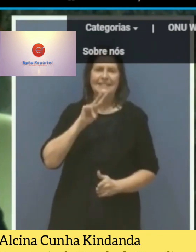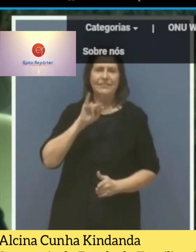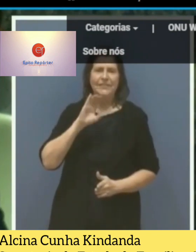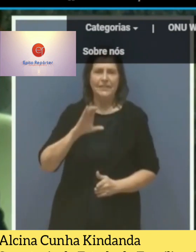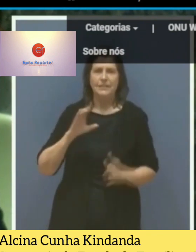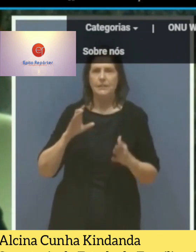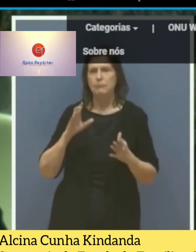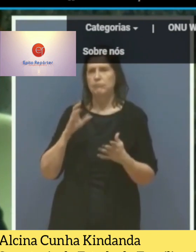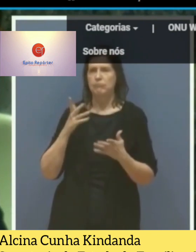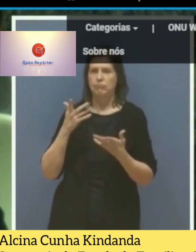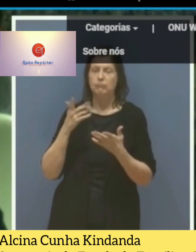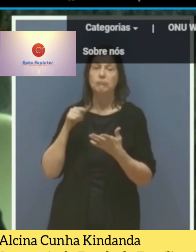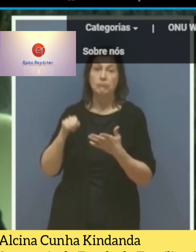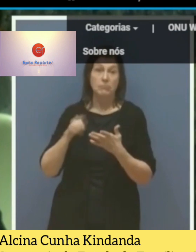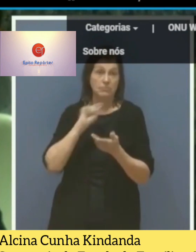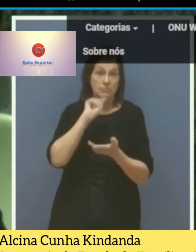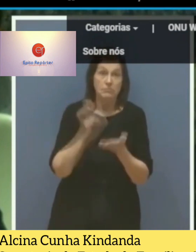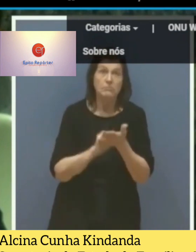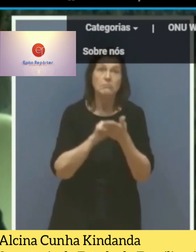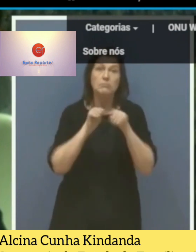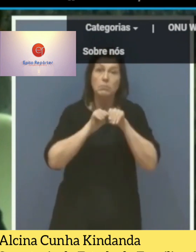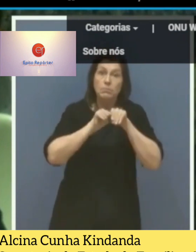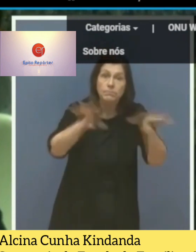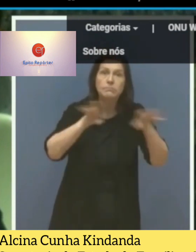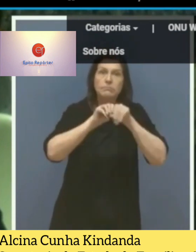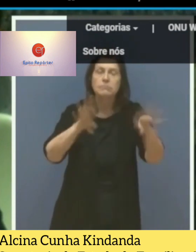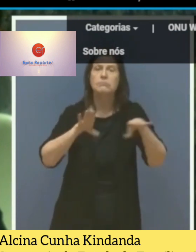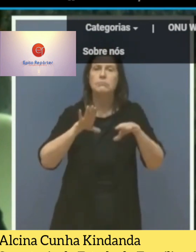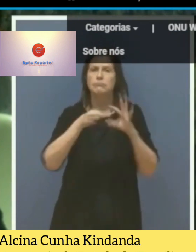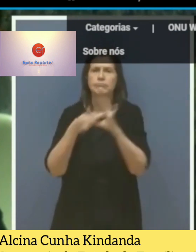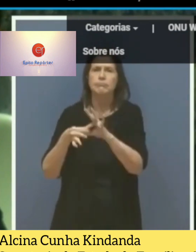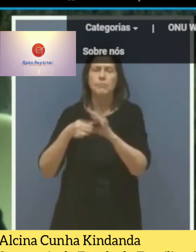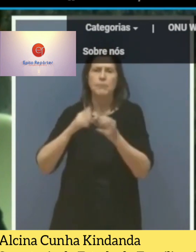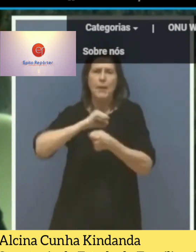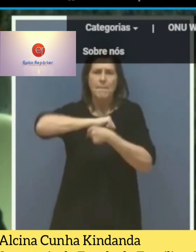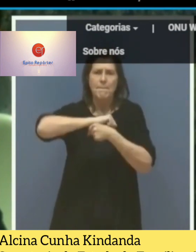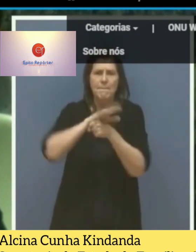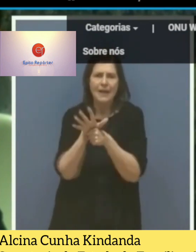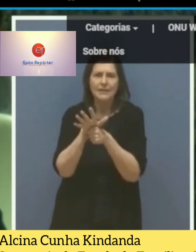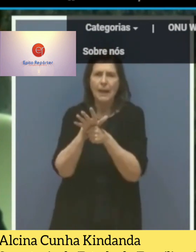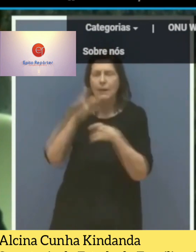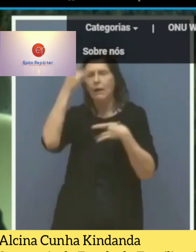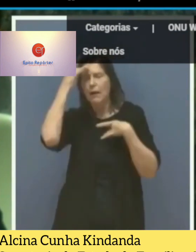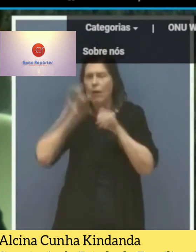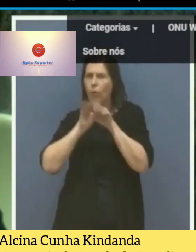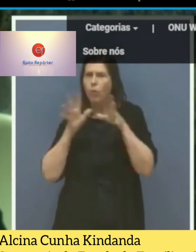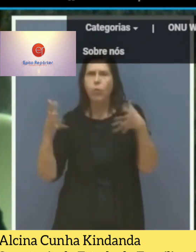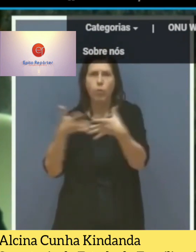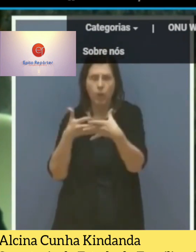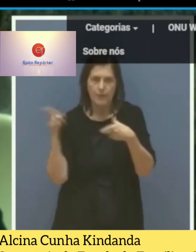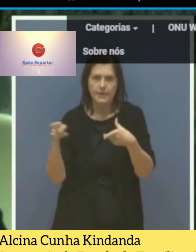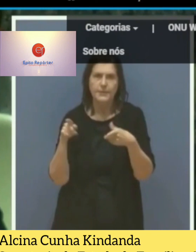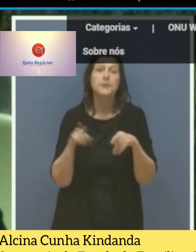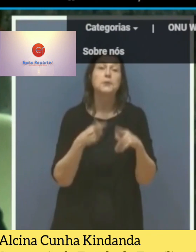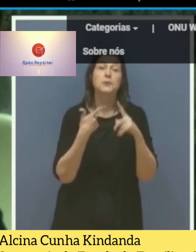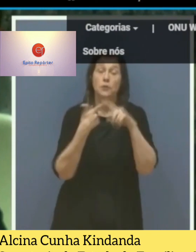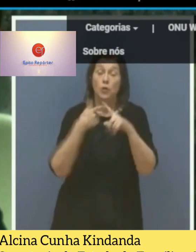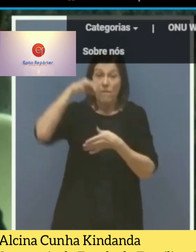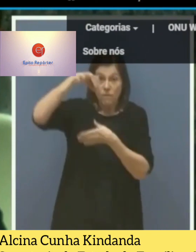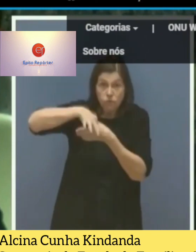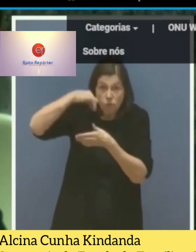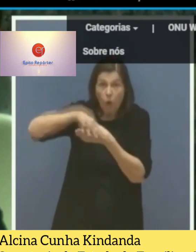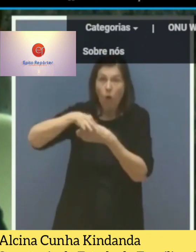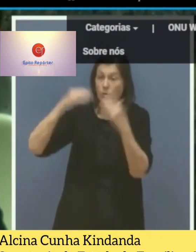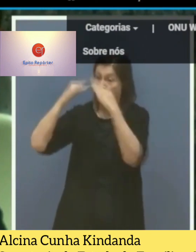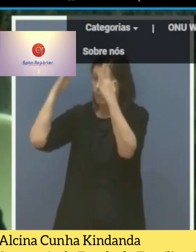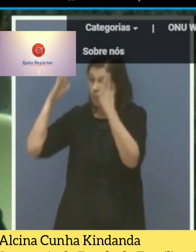foi possível instalar a instalação de urnas acessíveis nas assembleias do voto verificaram os portugueses nos